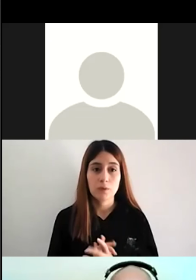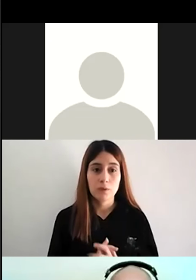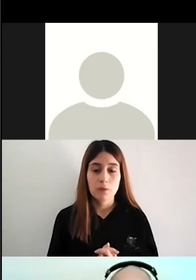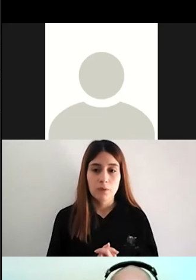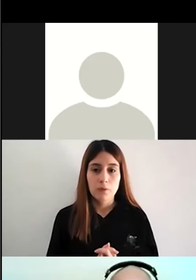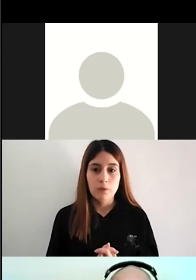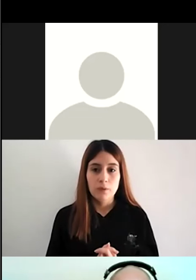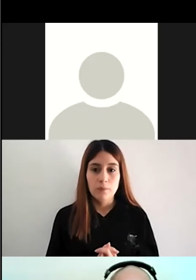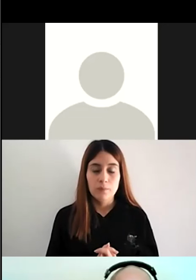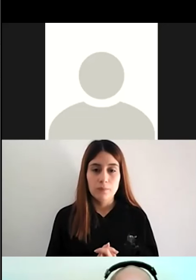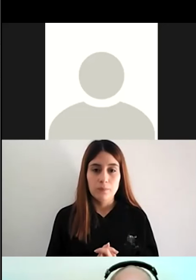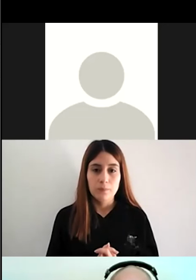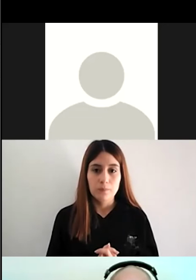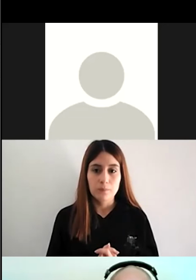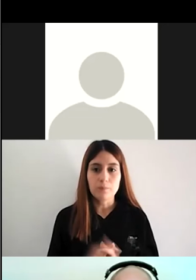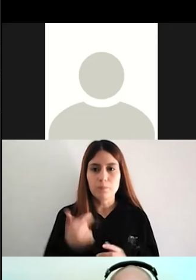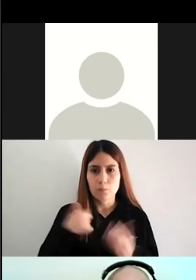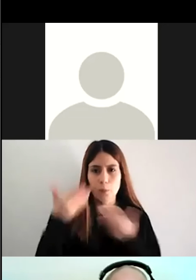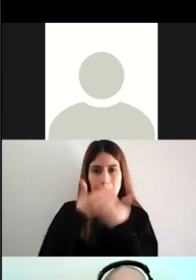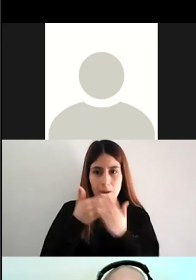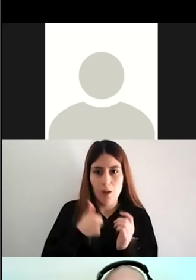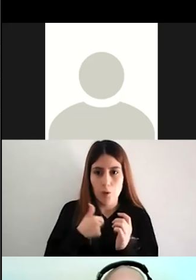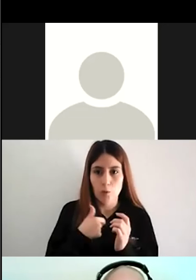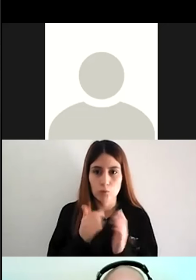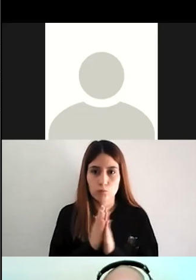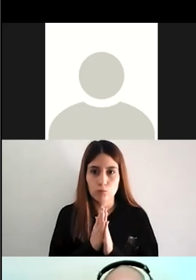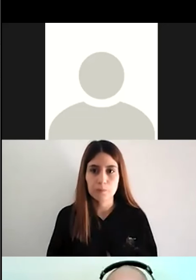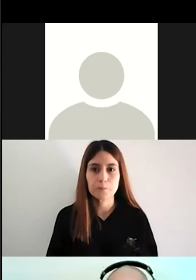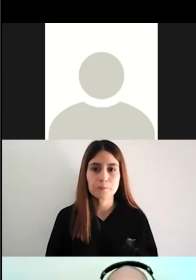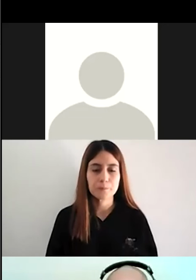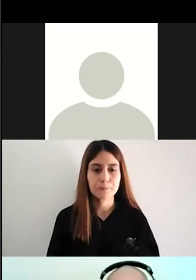a devolver. Eu vou partilhar, com licença. Está bem.